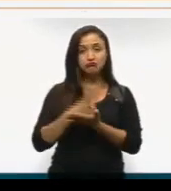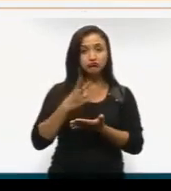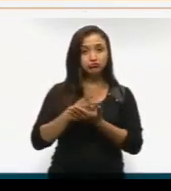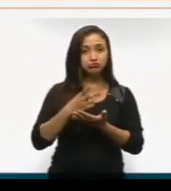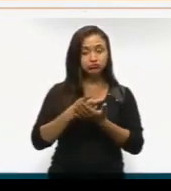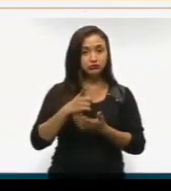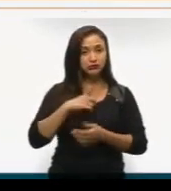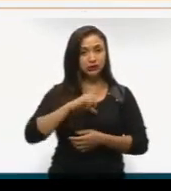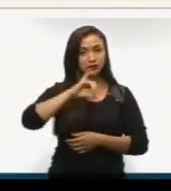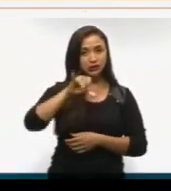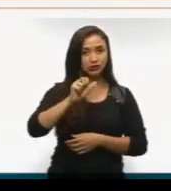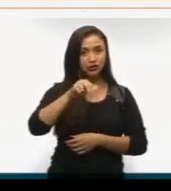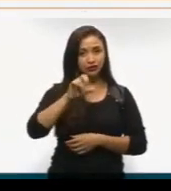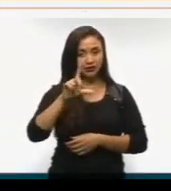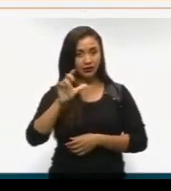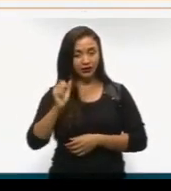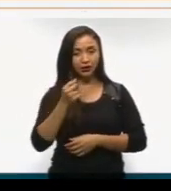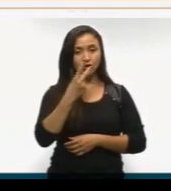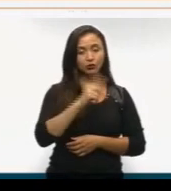tá?